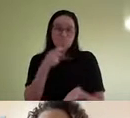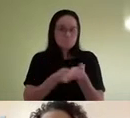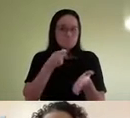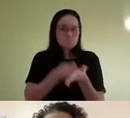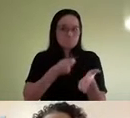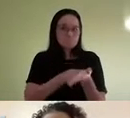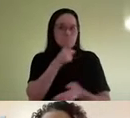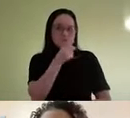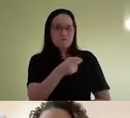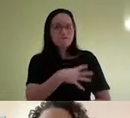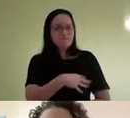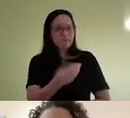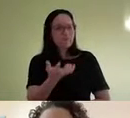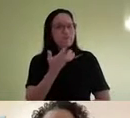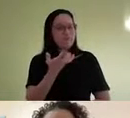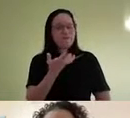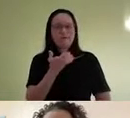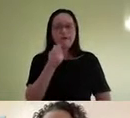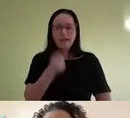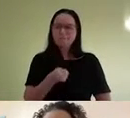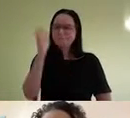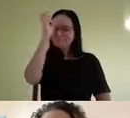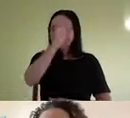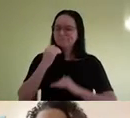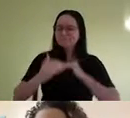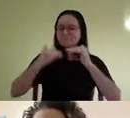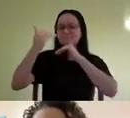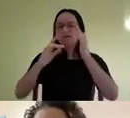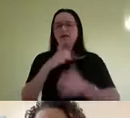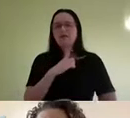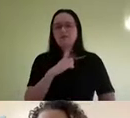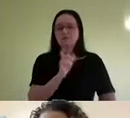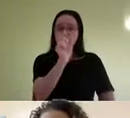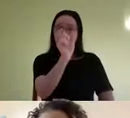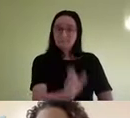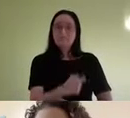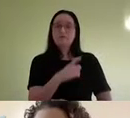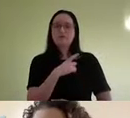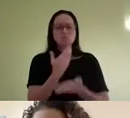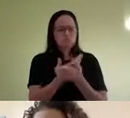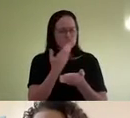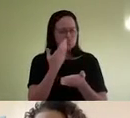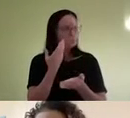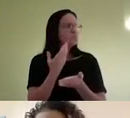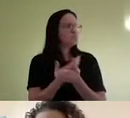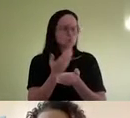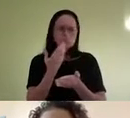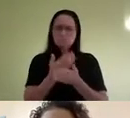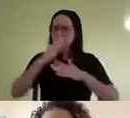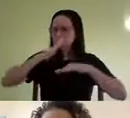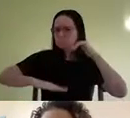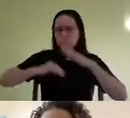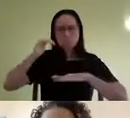porque eu quero que ele tenha a sua individualidade, mas que ele estude independente da profissão que